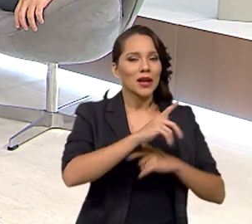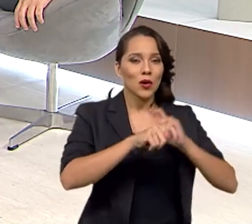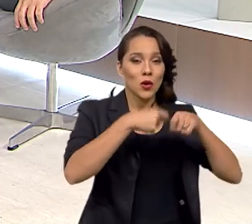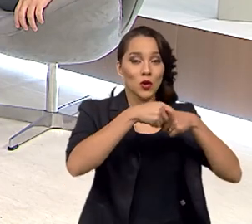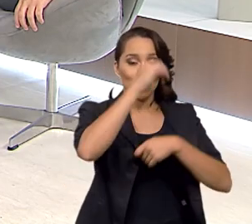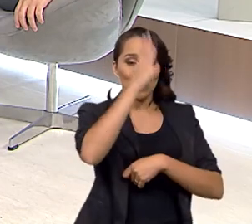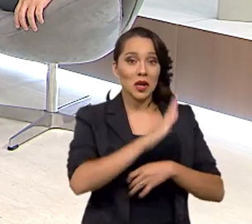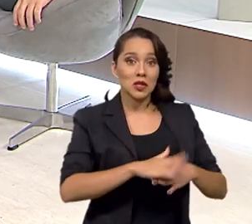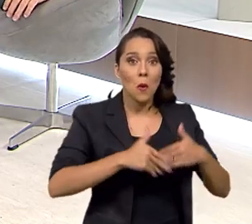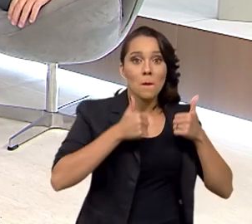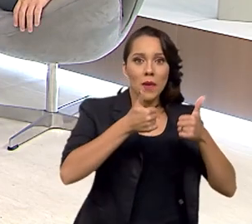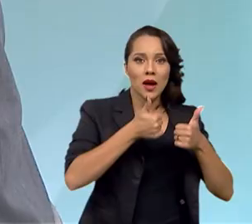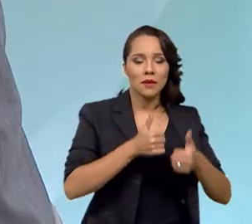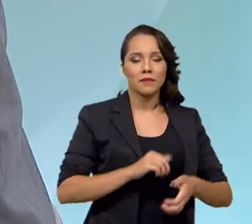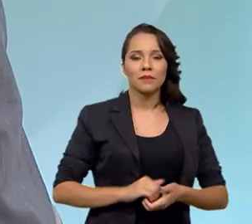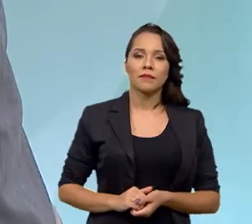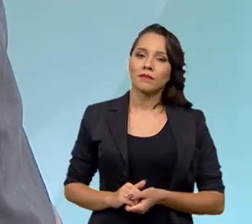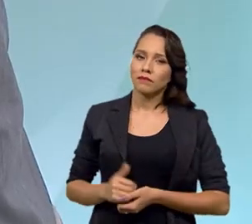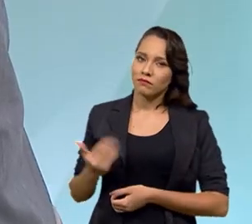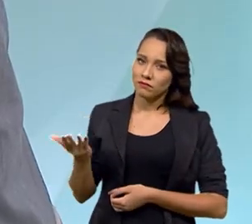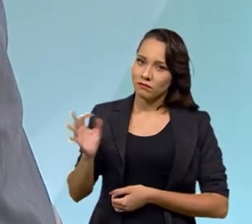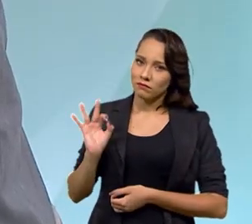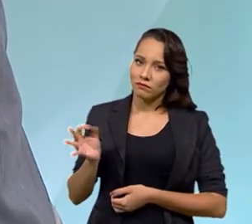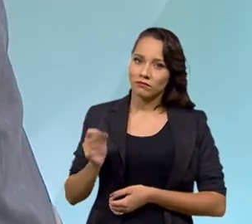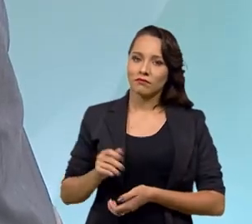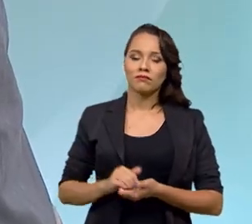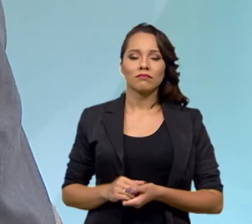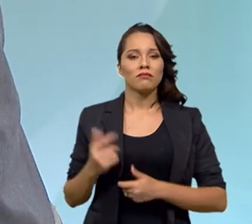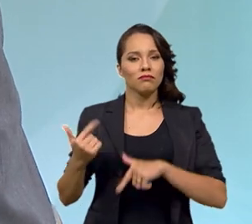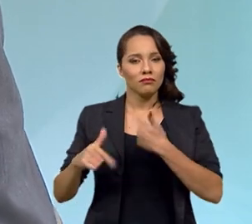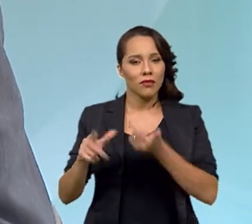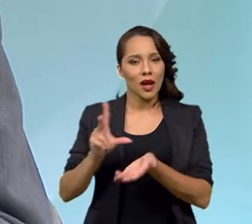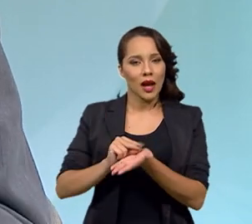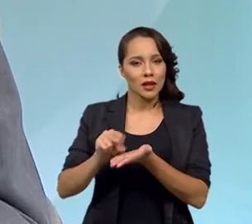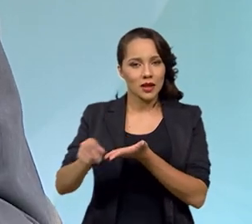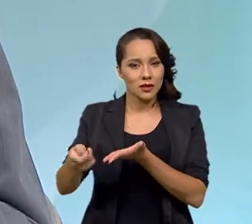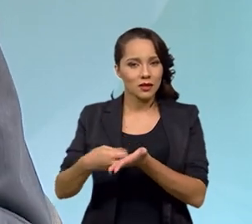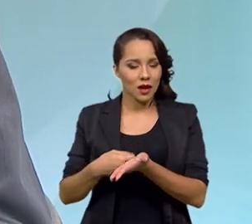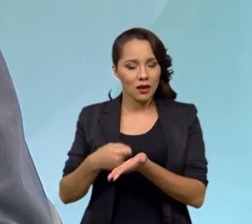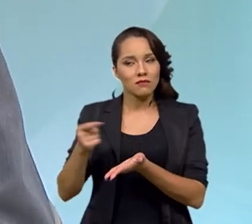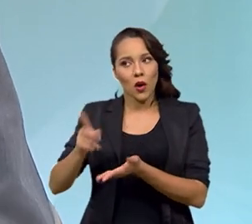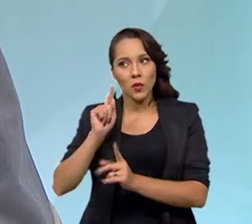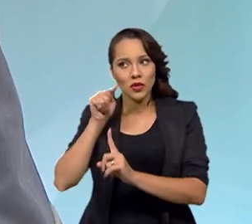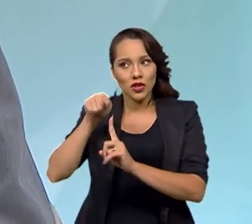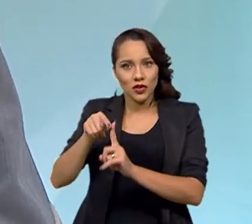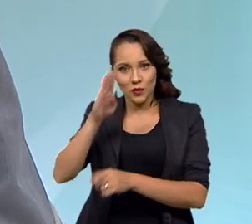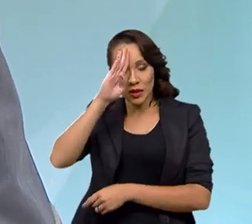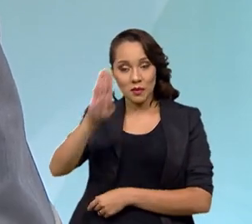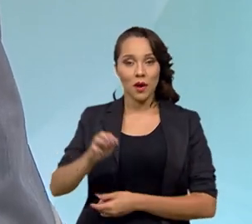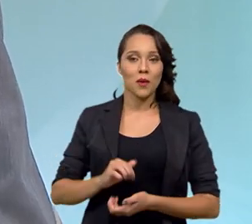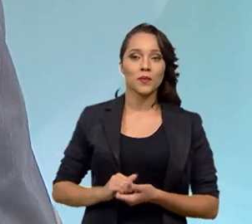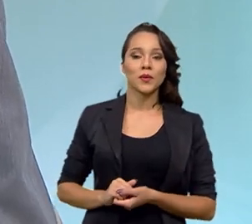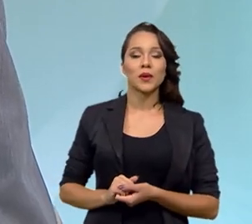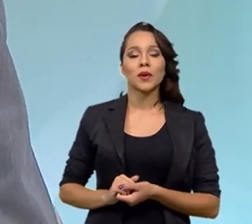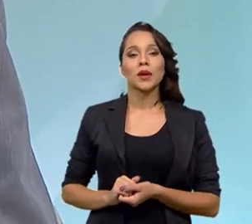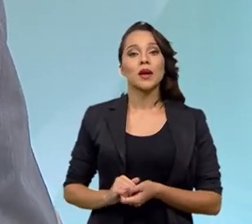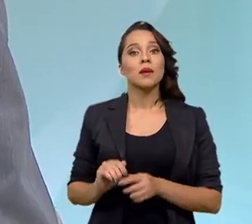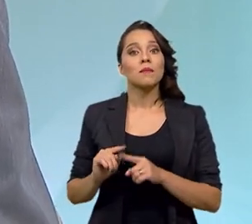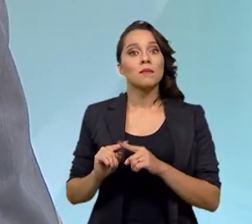país perfeito não só o emprego com carteira assinada que Claro é o nosso objetivo principal